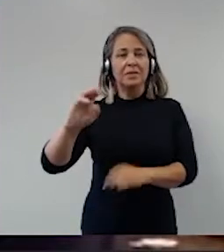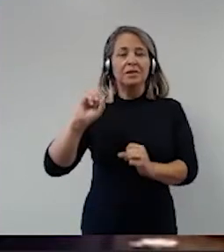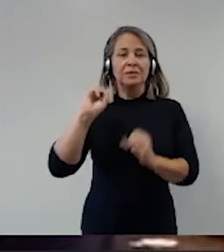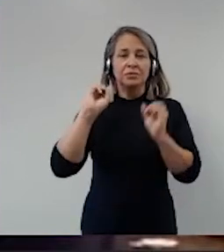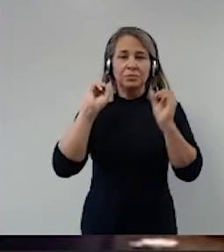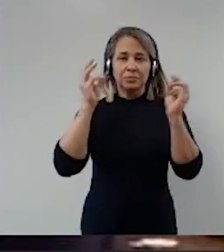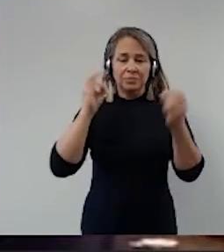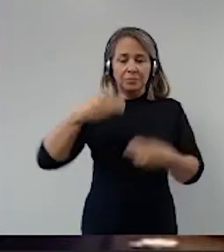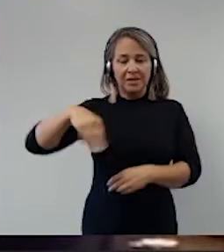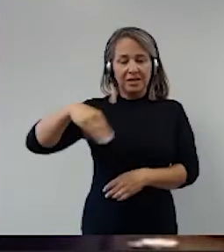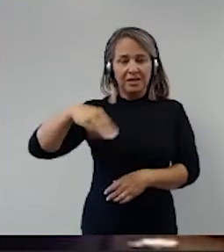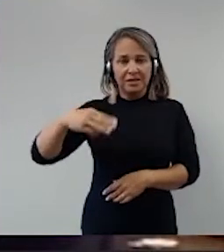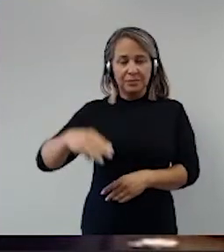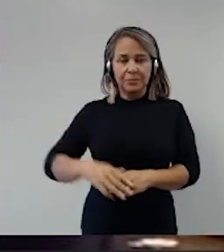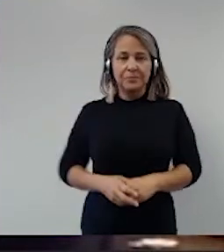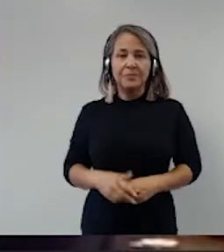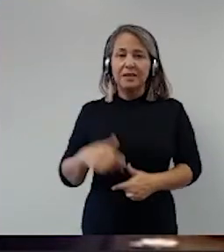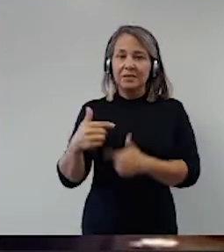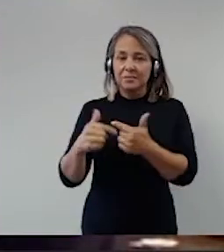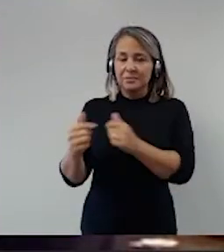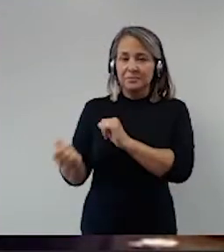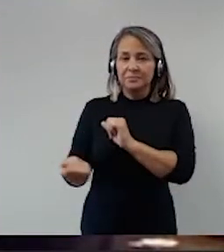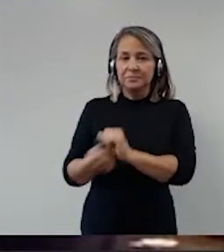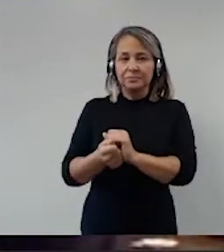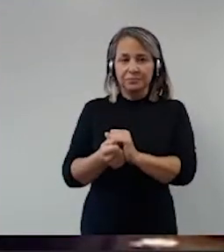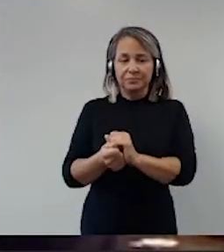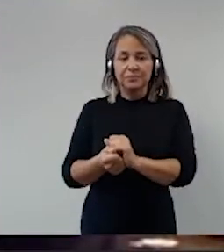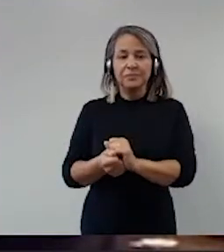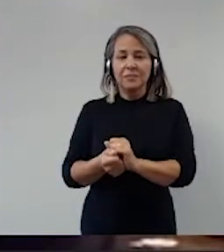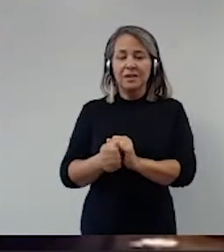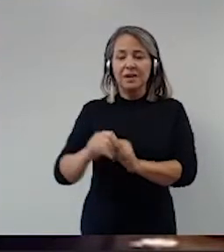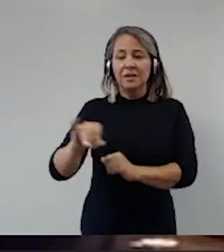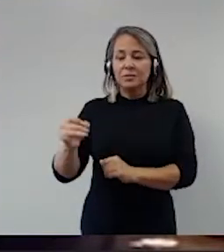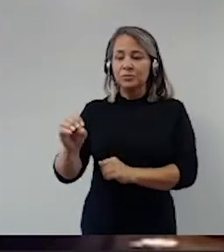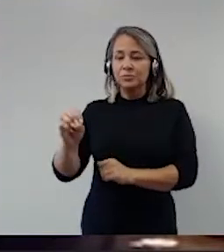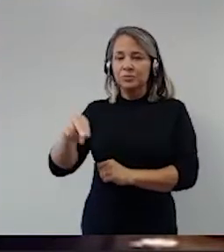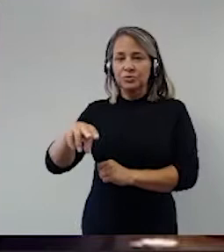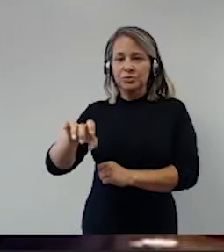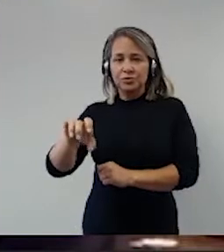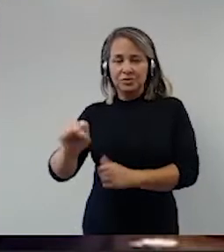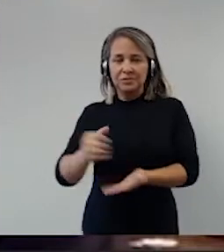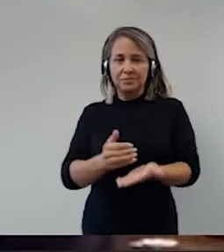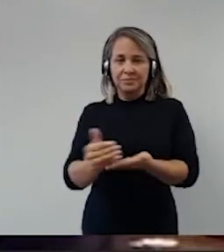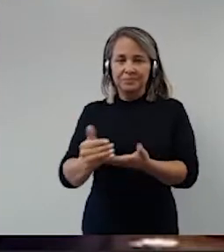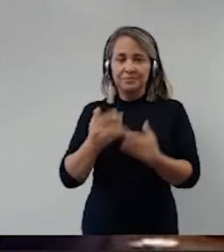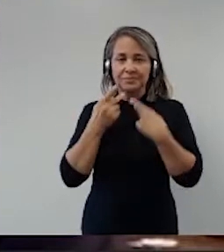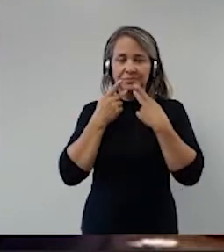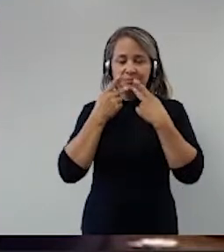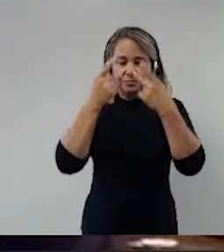sócio da Muniz e Loureiro Advogados Associados. Jones, está com você a palavra.